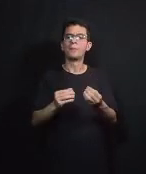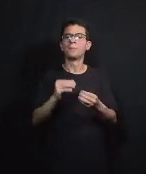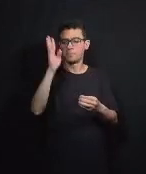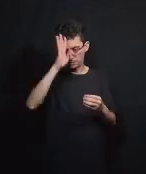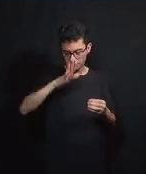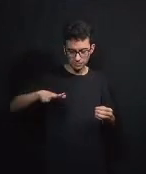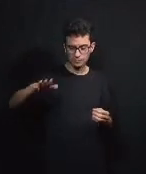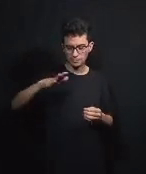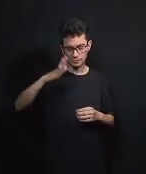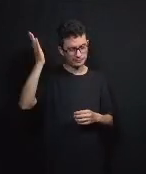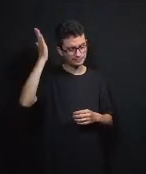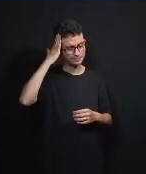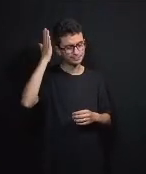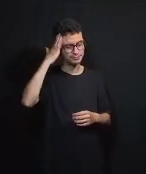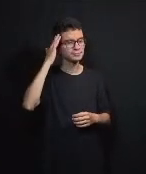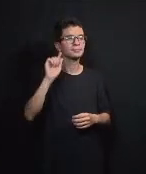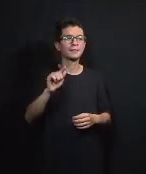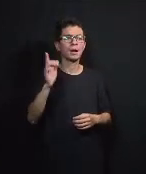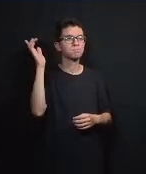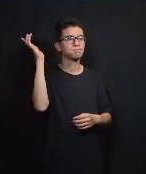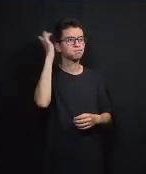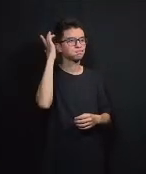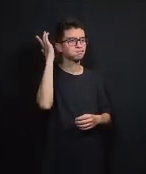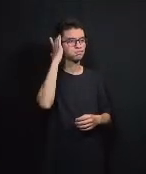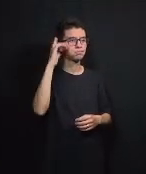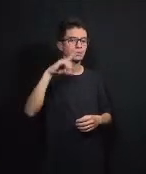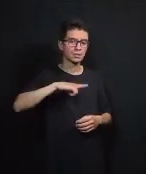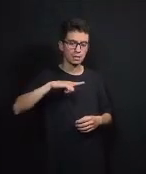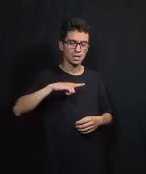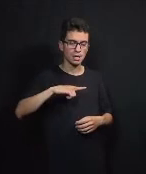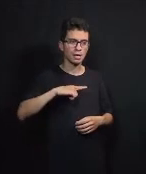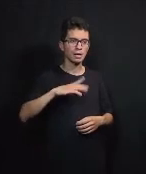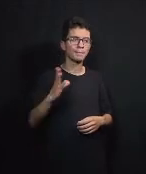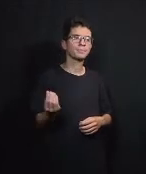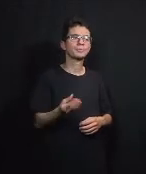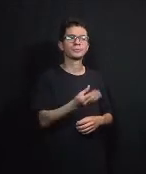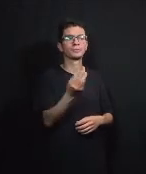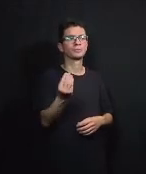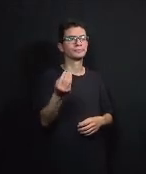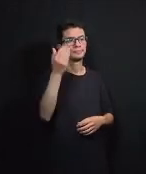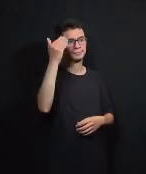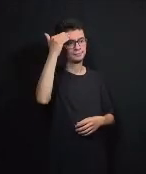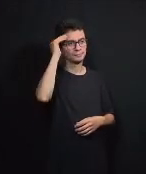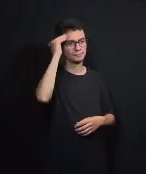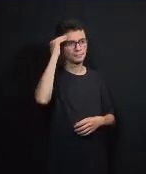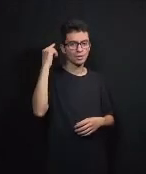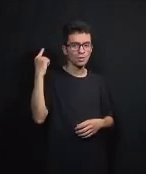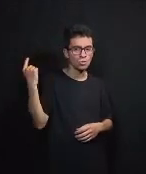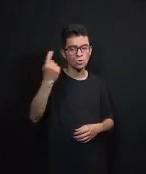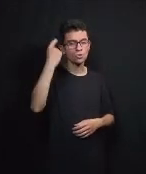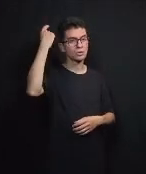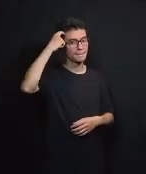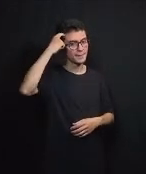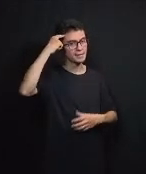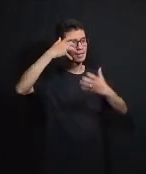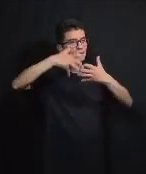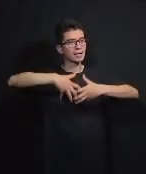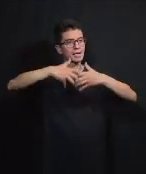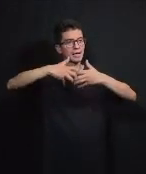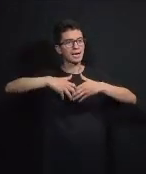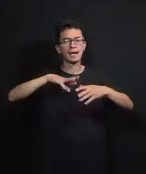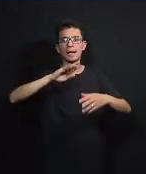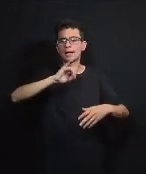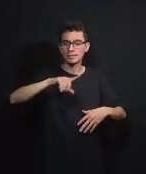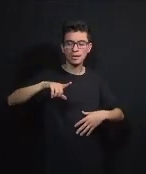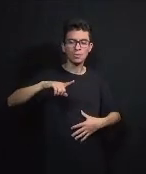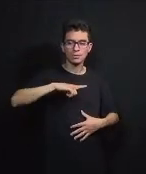sociedade brasileira, amadureceu muito. Se nós pensarmos nos temas raciais, nos